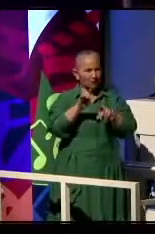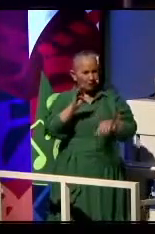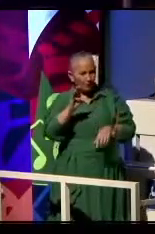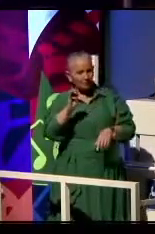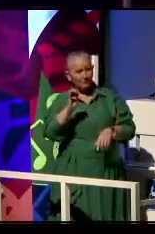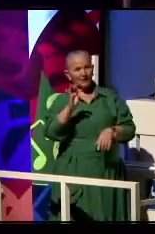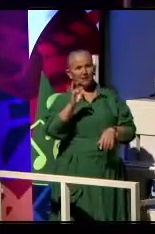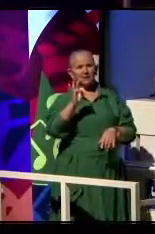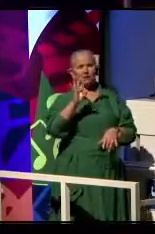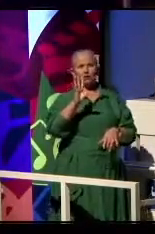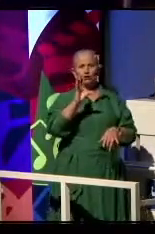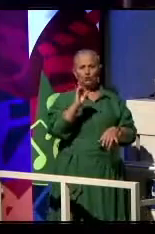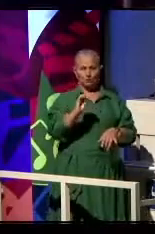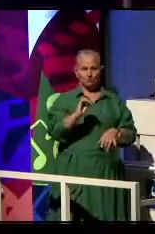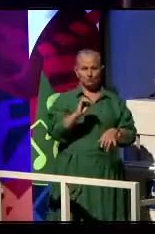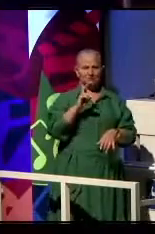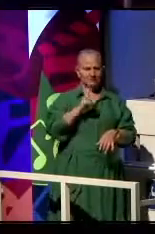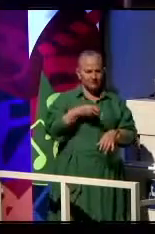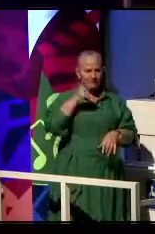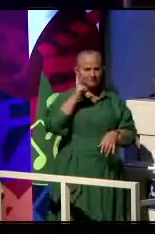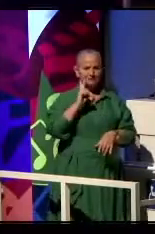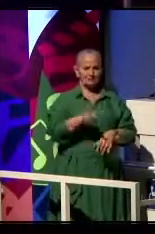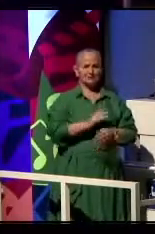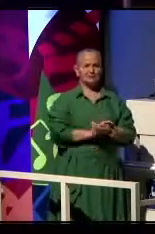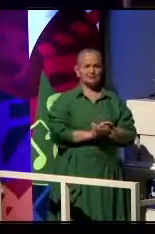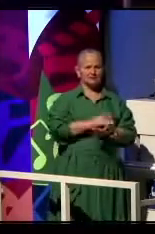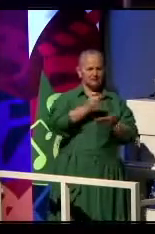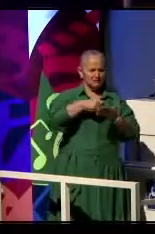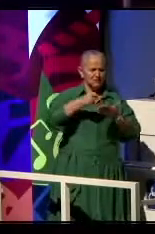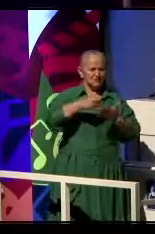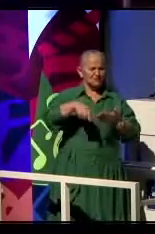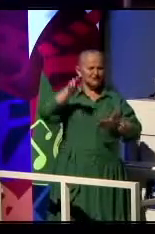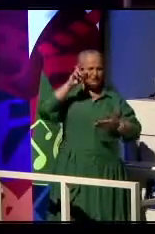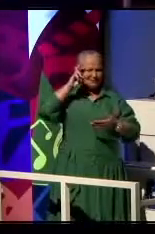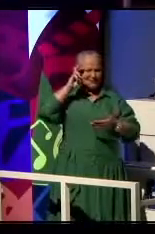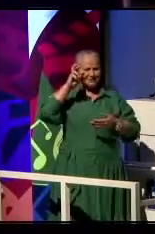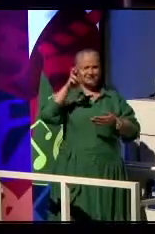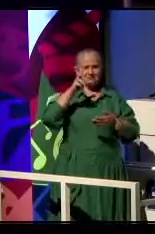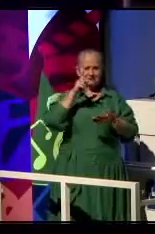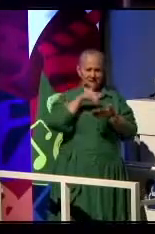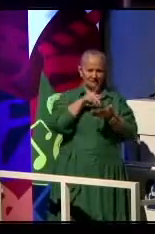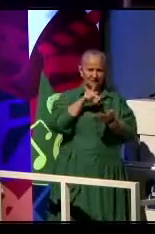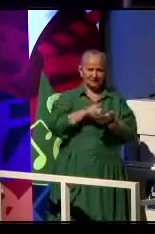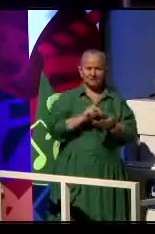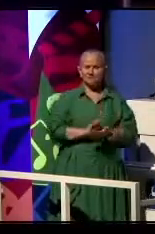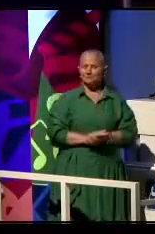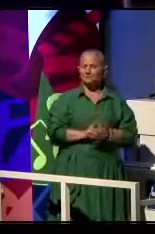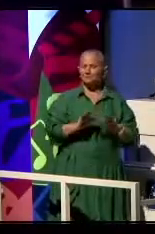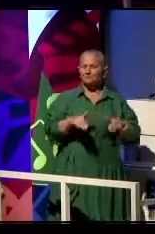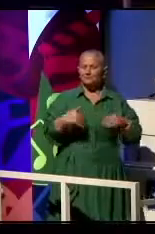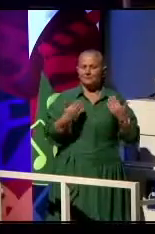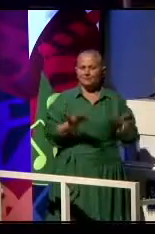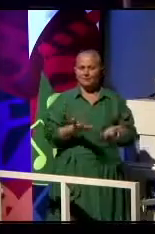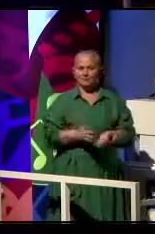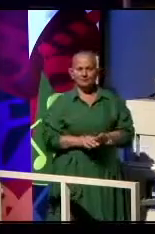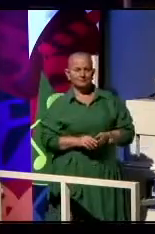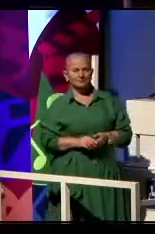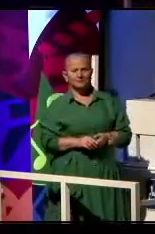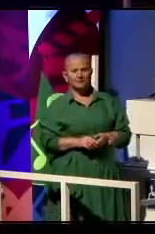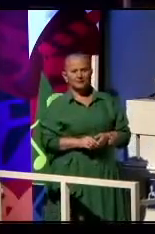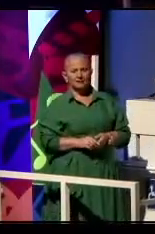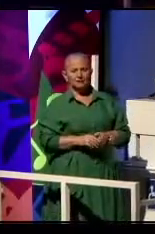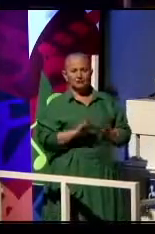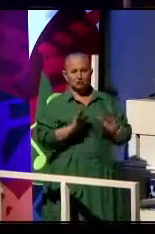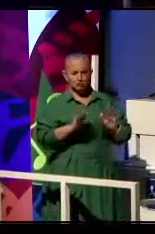Eles perceberam o talento do Beto, então ele começou a carreira. E os outros tiveram a carreira alavancada, né? E eles acompanham,